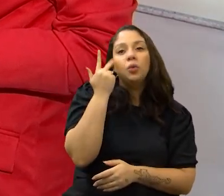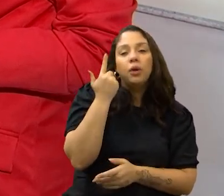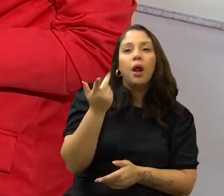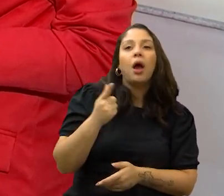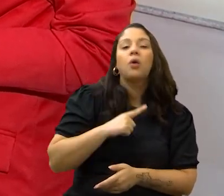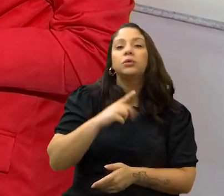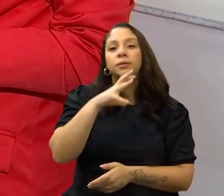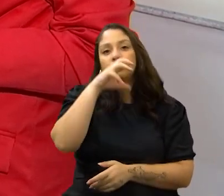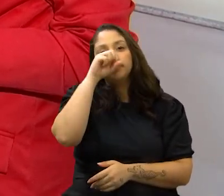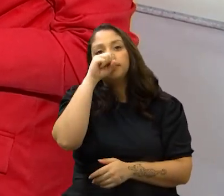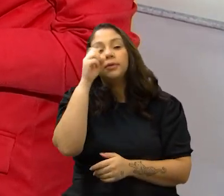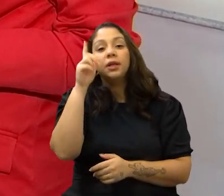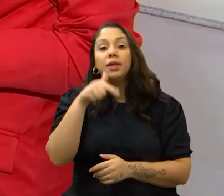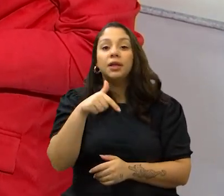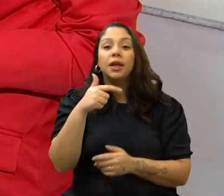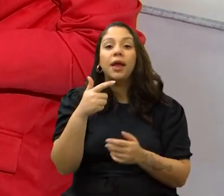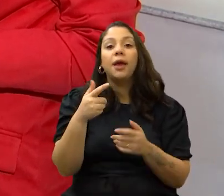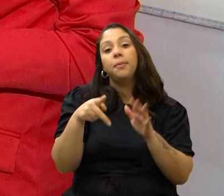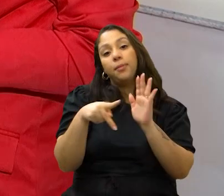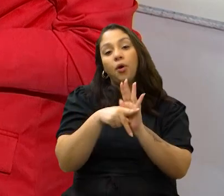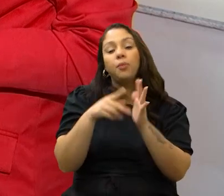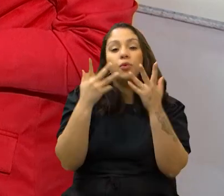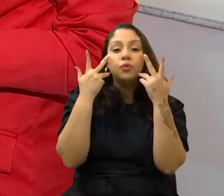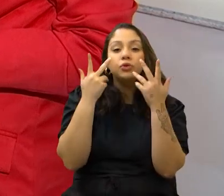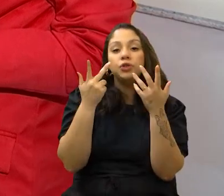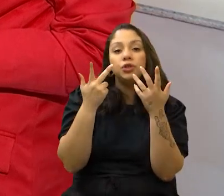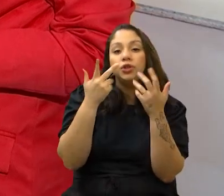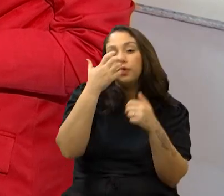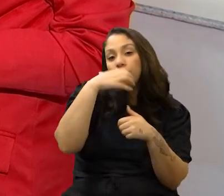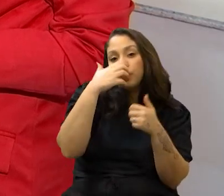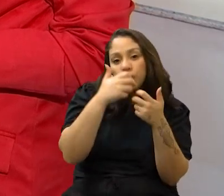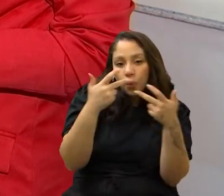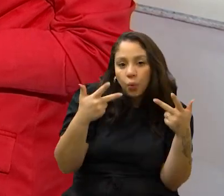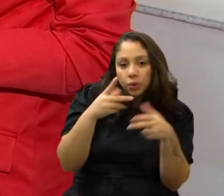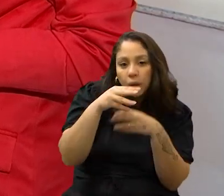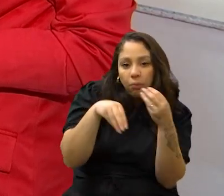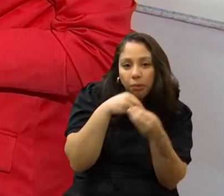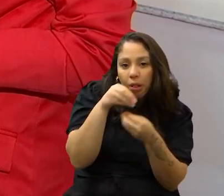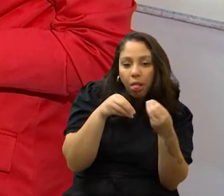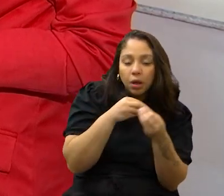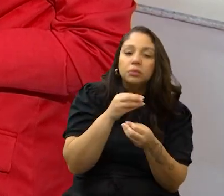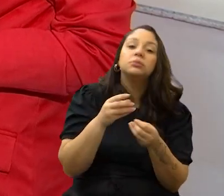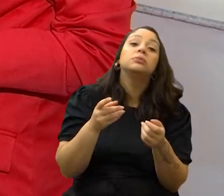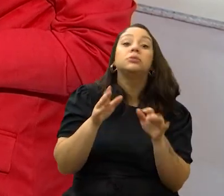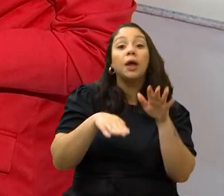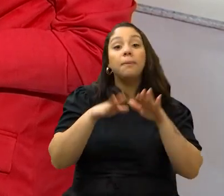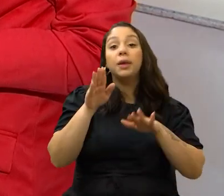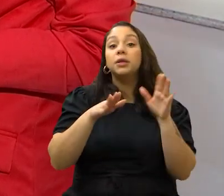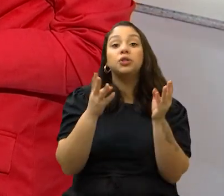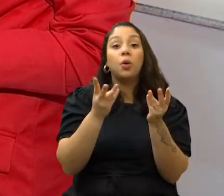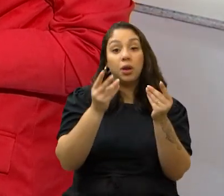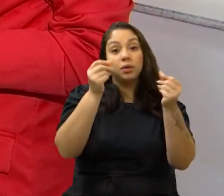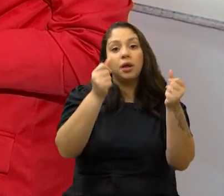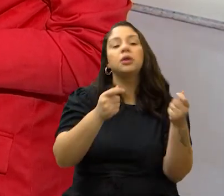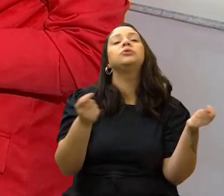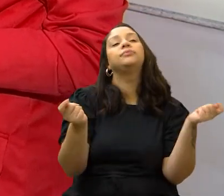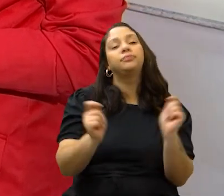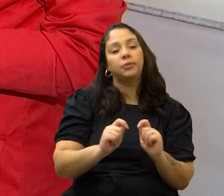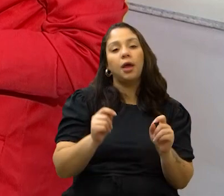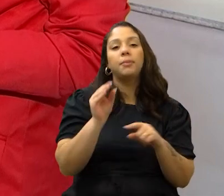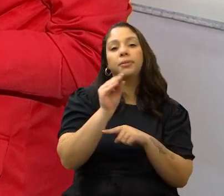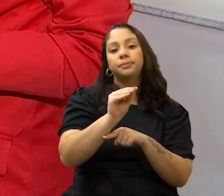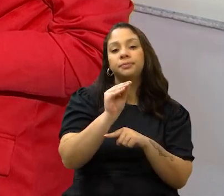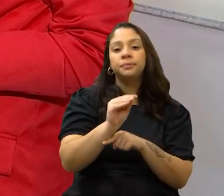que é a natural, tem a de frutas que vem com frutas secas. Então dependendo da qualidade desse alimento, pode